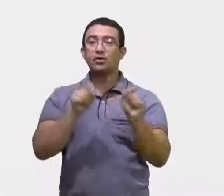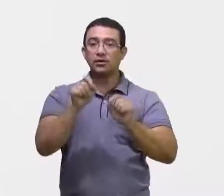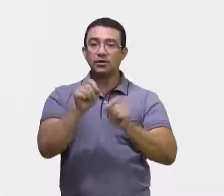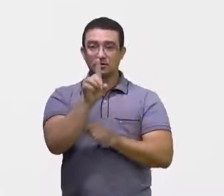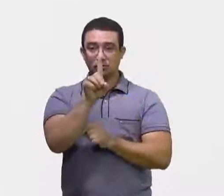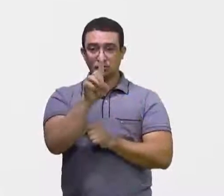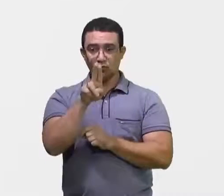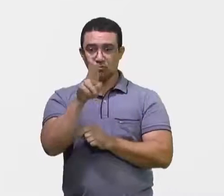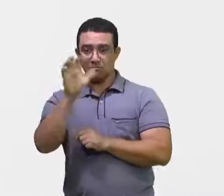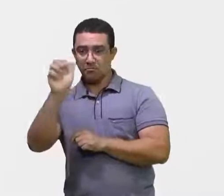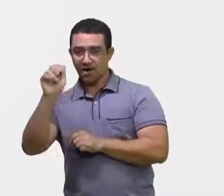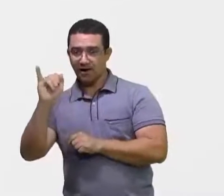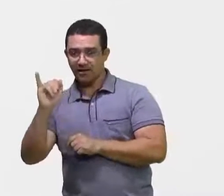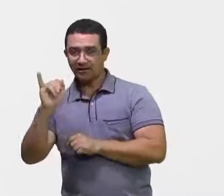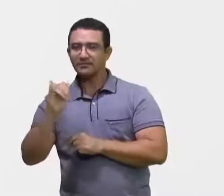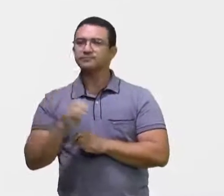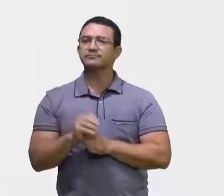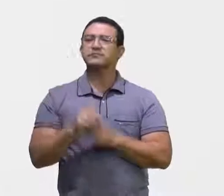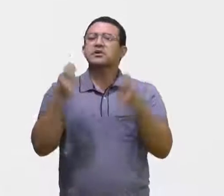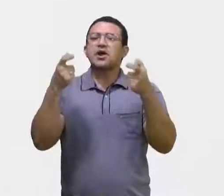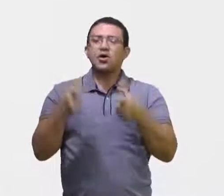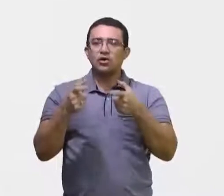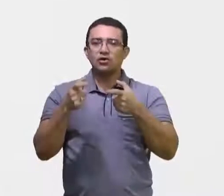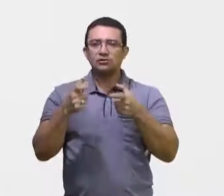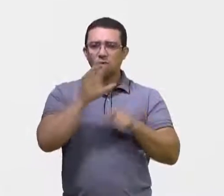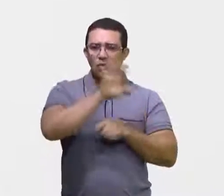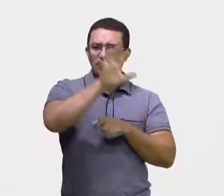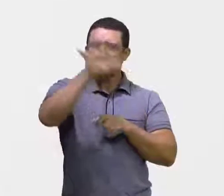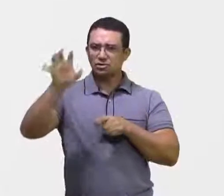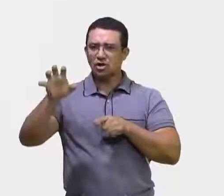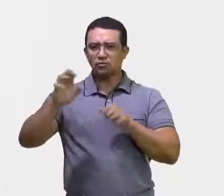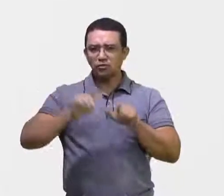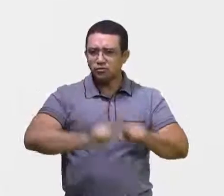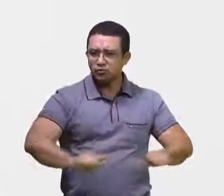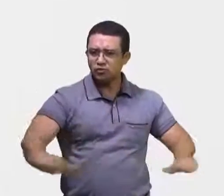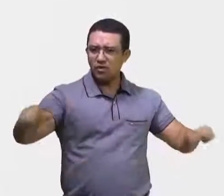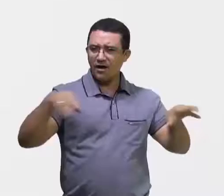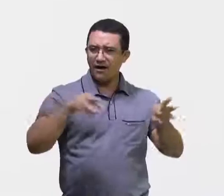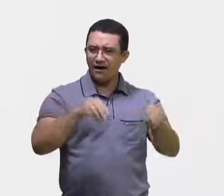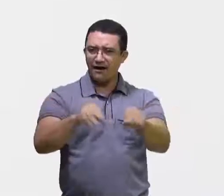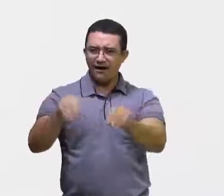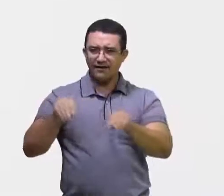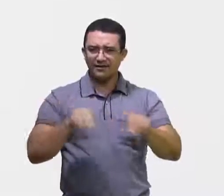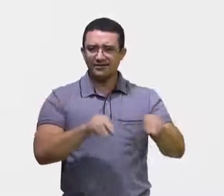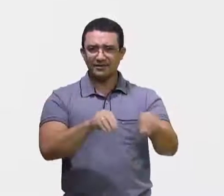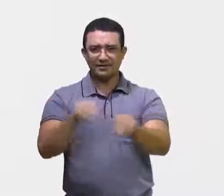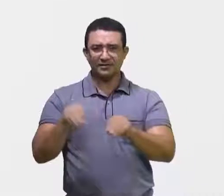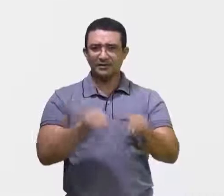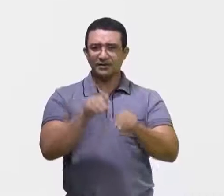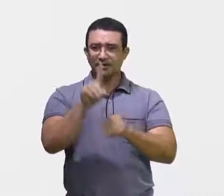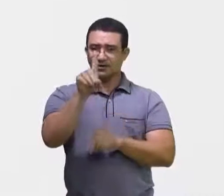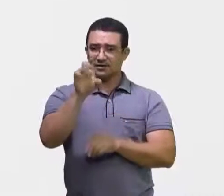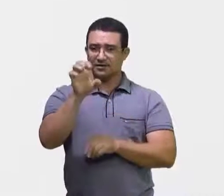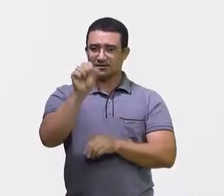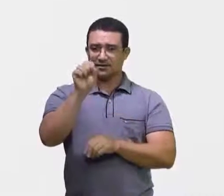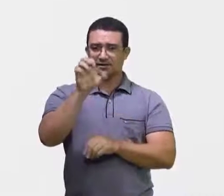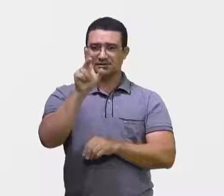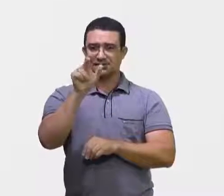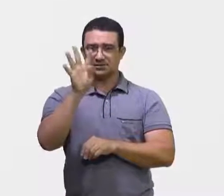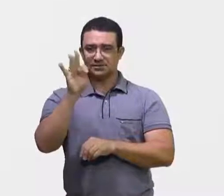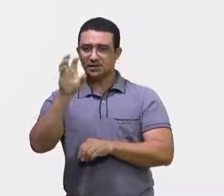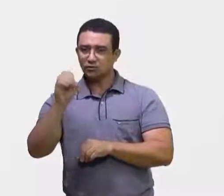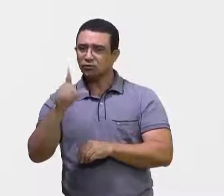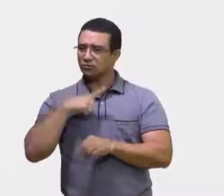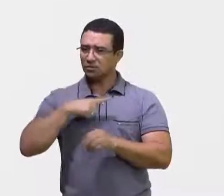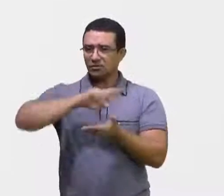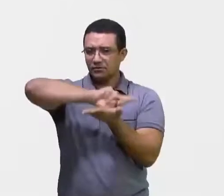falar, Dubai fica localizada numa região desértica, né? Onde a gente tem ali todas as características,